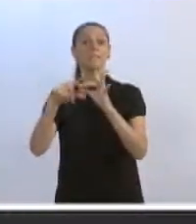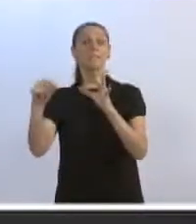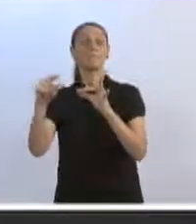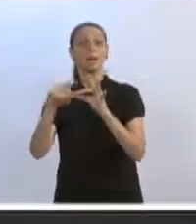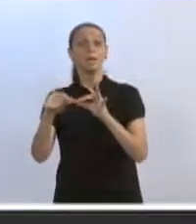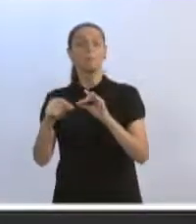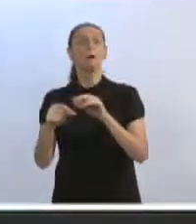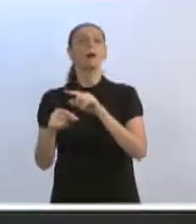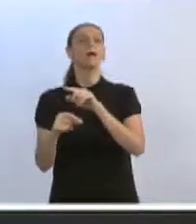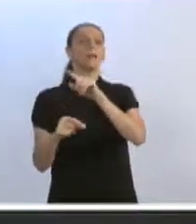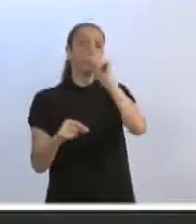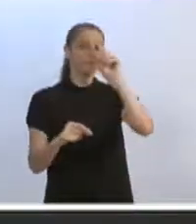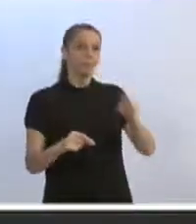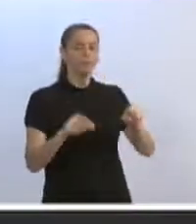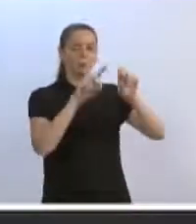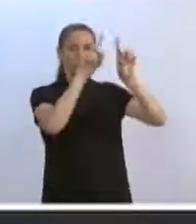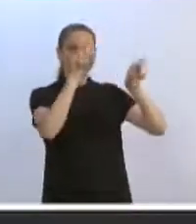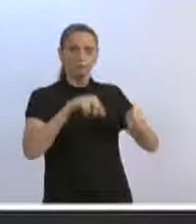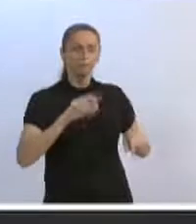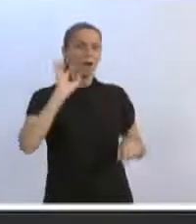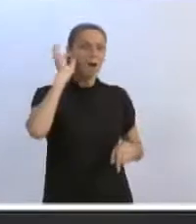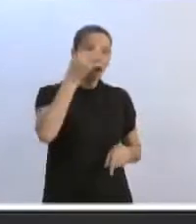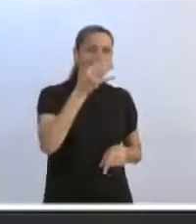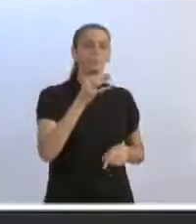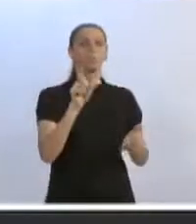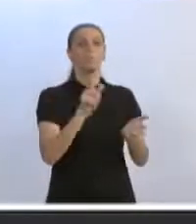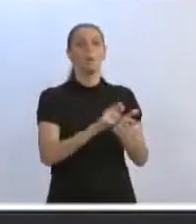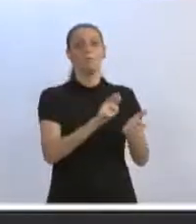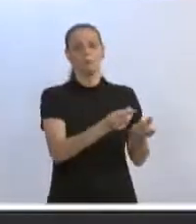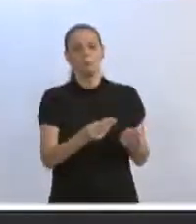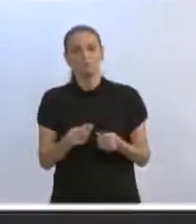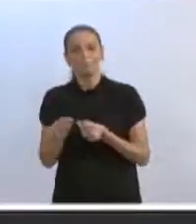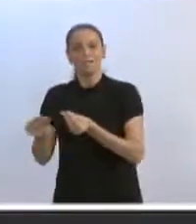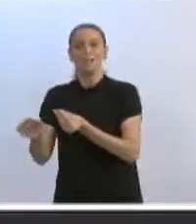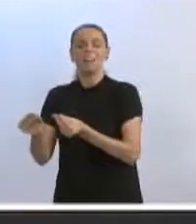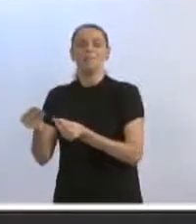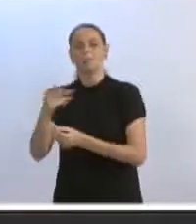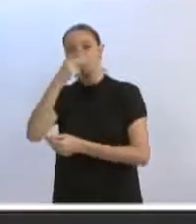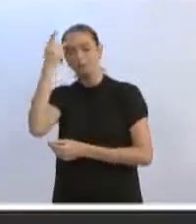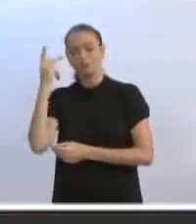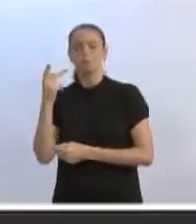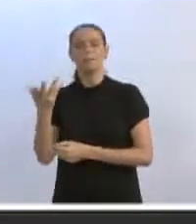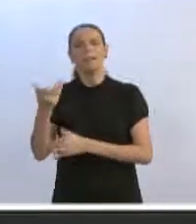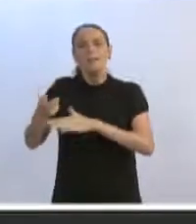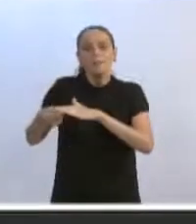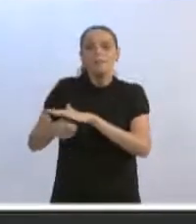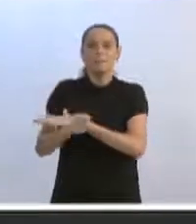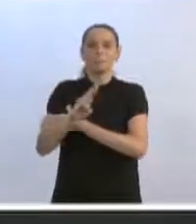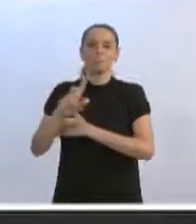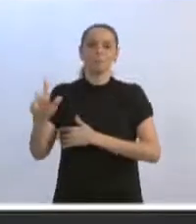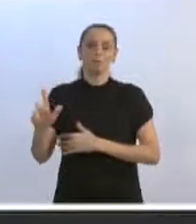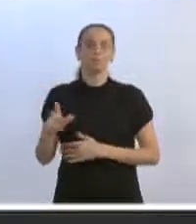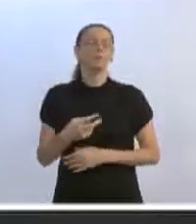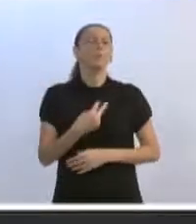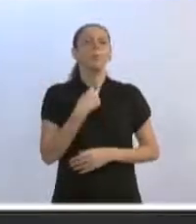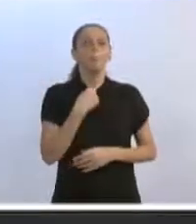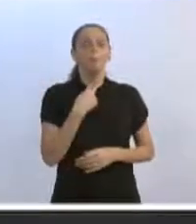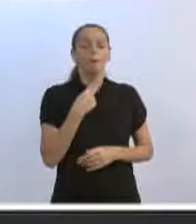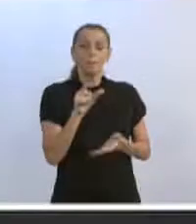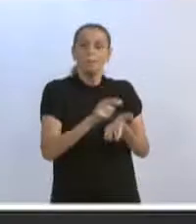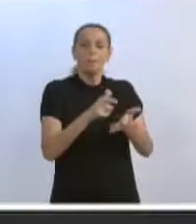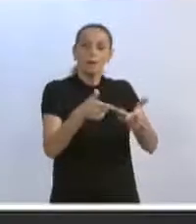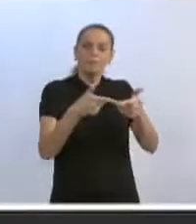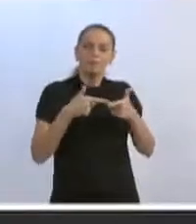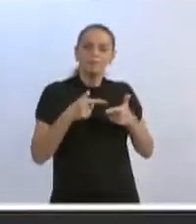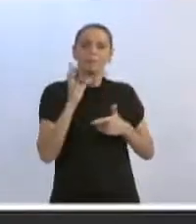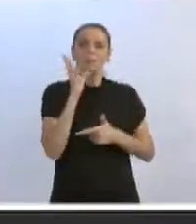maior possível então realmente temos que verificar a situação porque não se pode sequer em investir no município uma licença não pode demorar mais